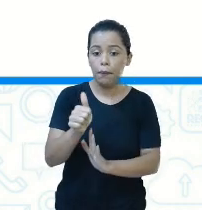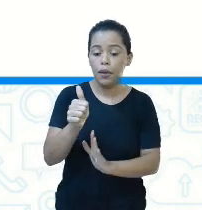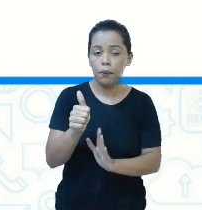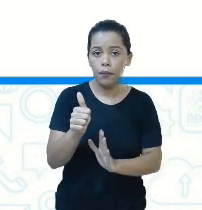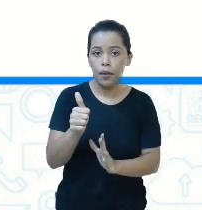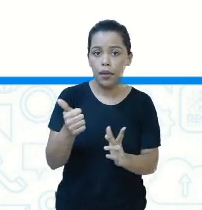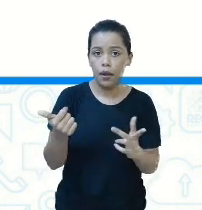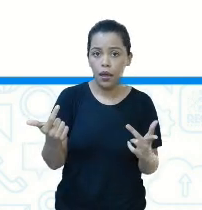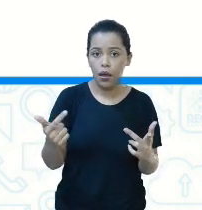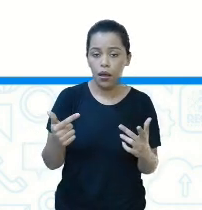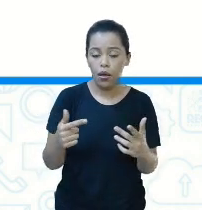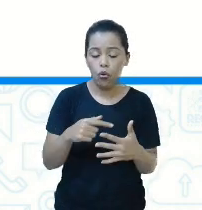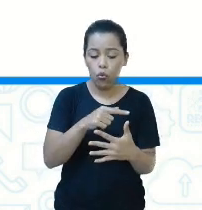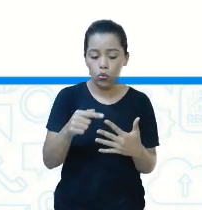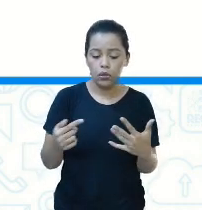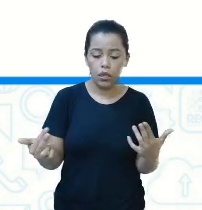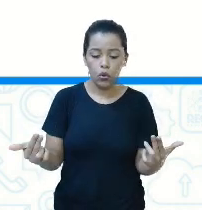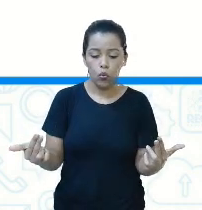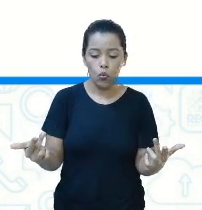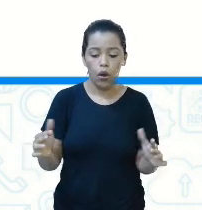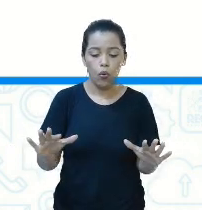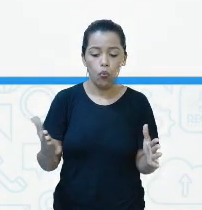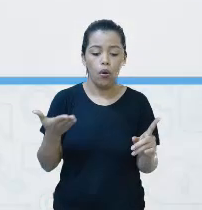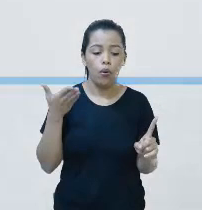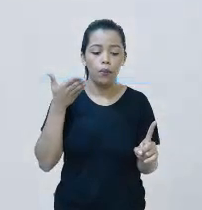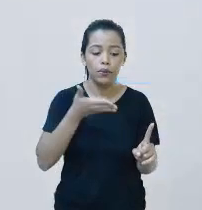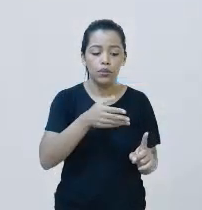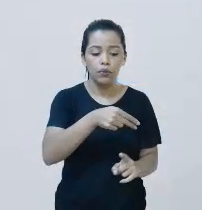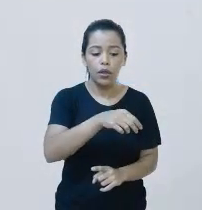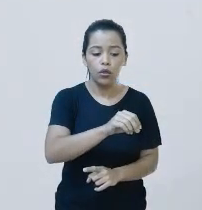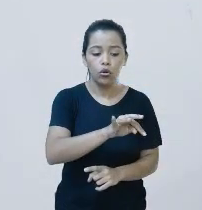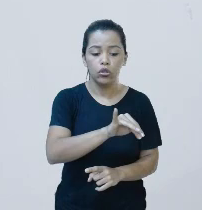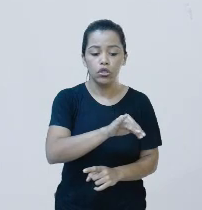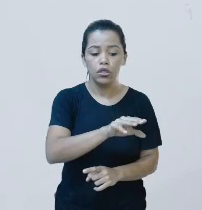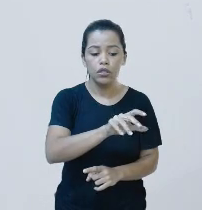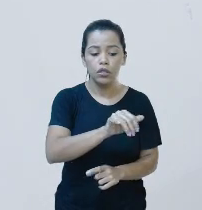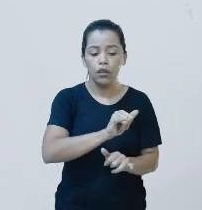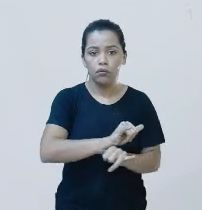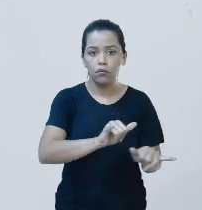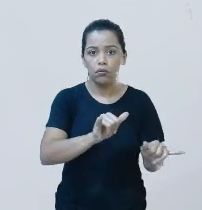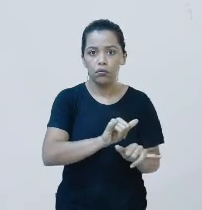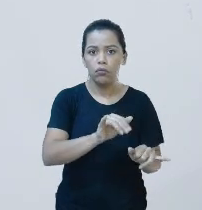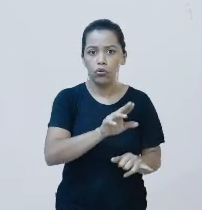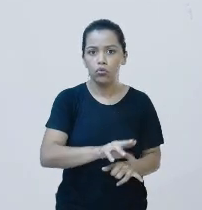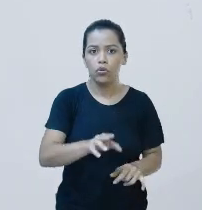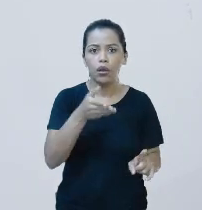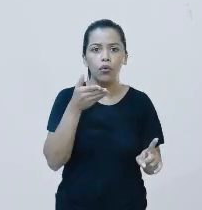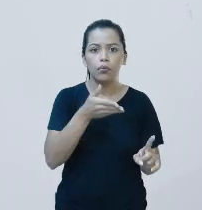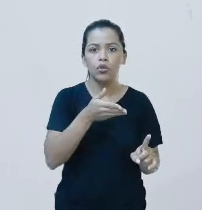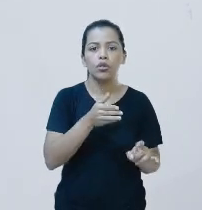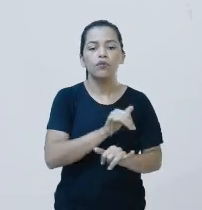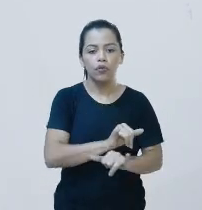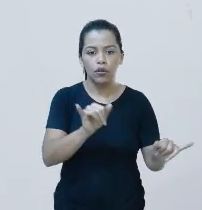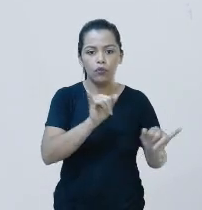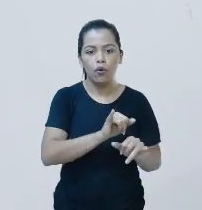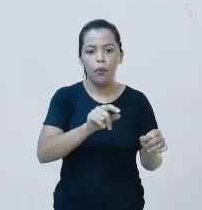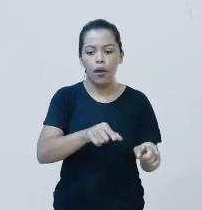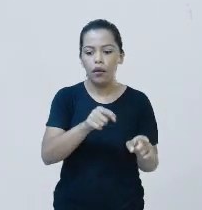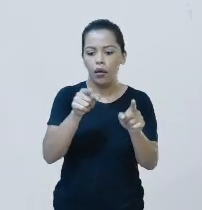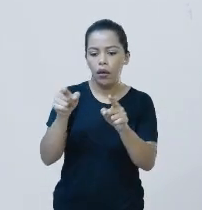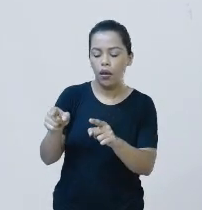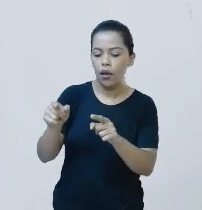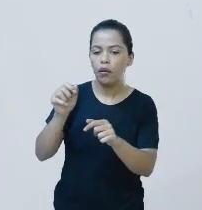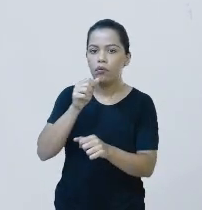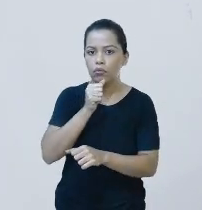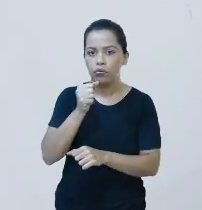Nós vimos qual é o objetivo da notícia. Para que serve a notícia? Para informar. Acabamos de ver